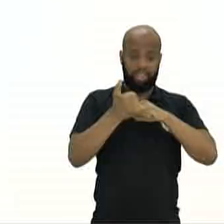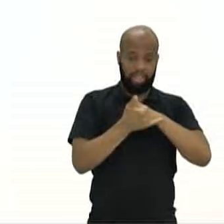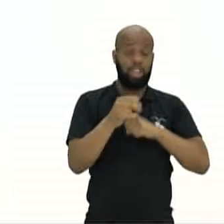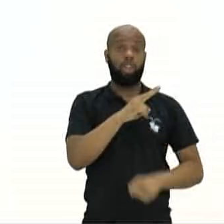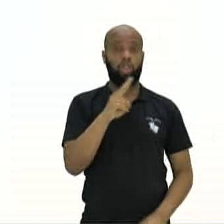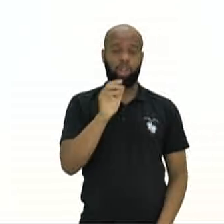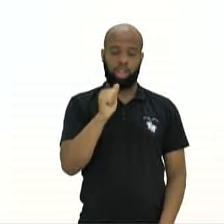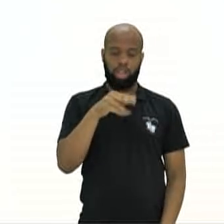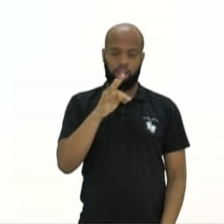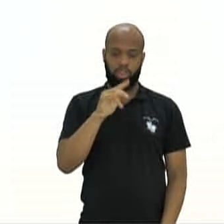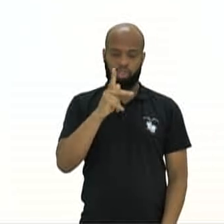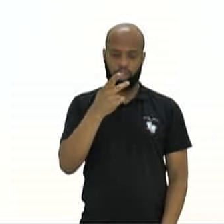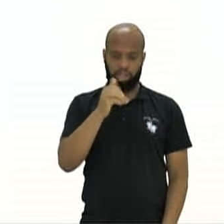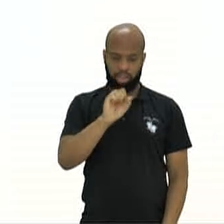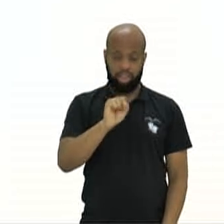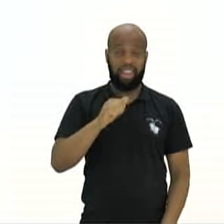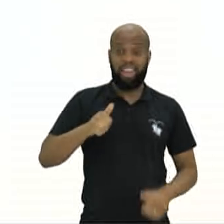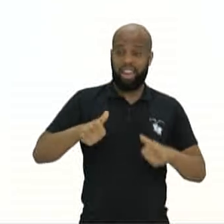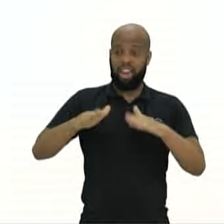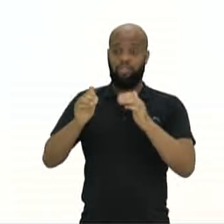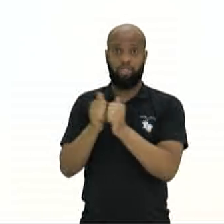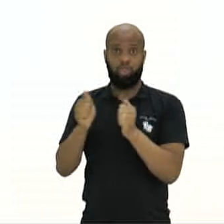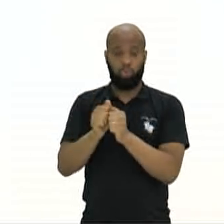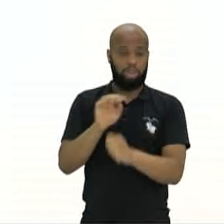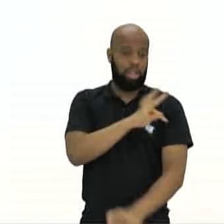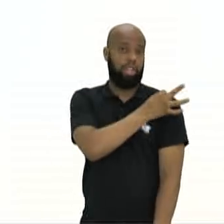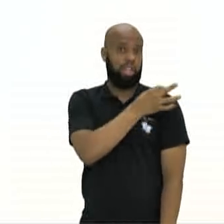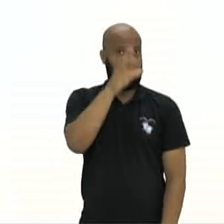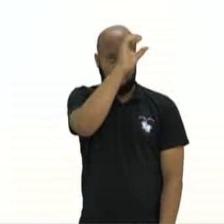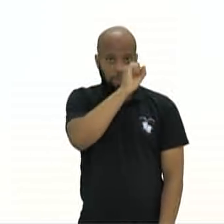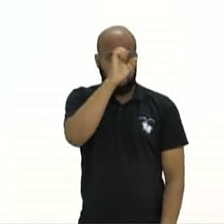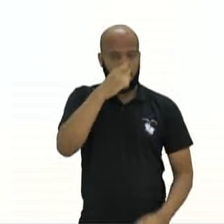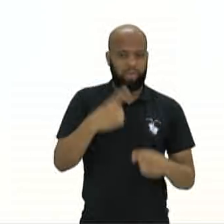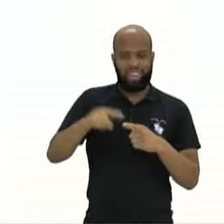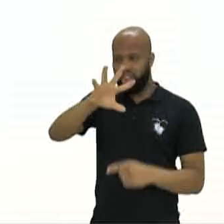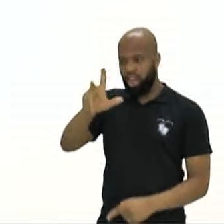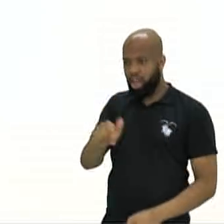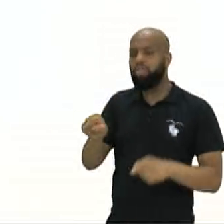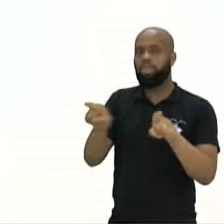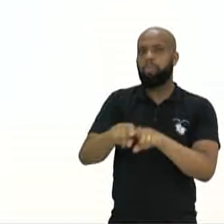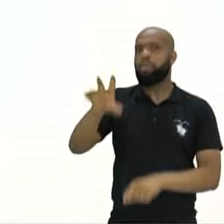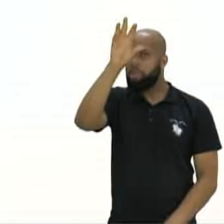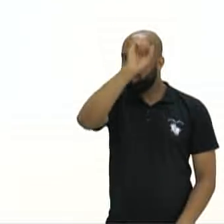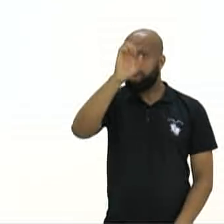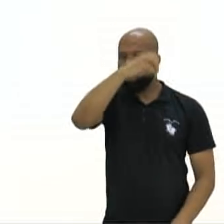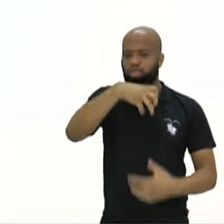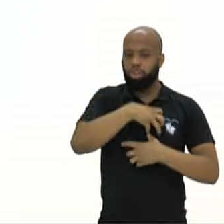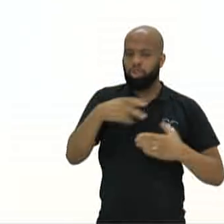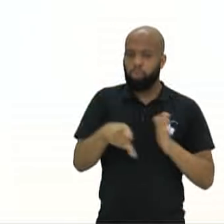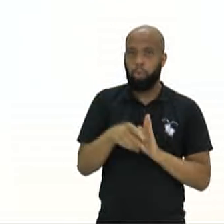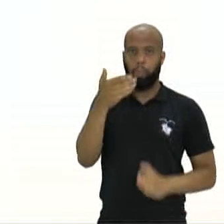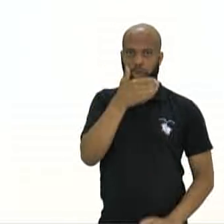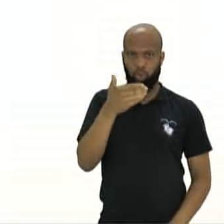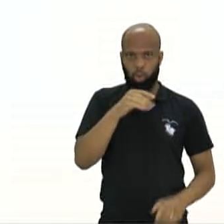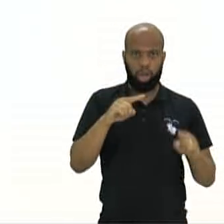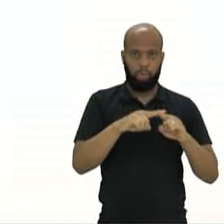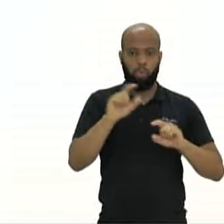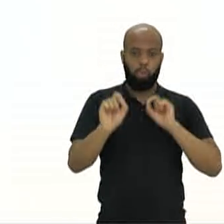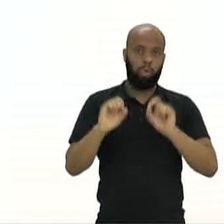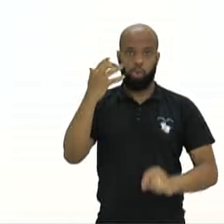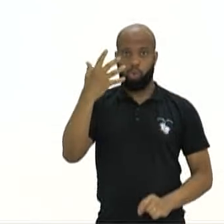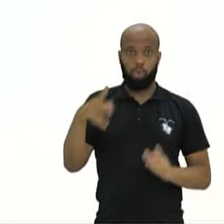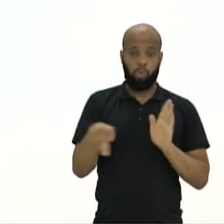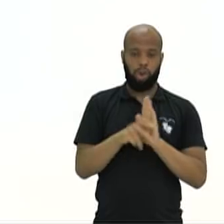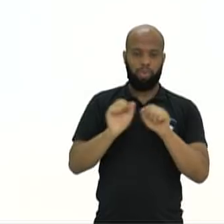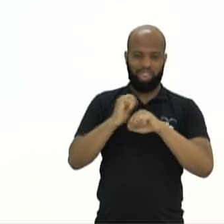que eles aprenderam. Lembra que o professor comentou que lá na África também eles aprenderam a técnica do cultivo. A questão é que as